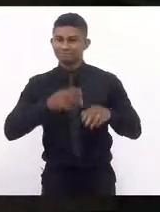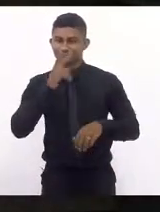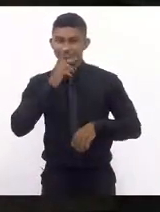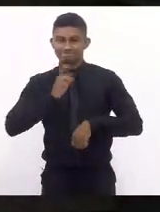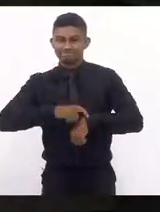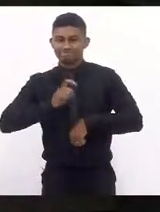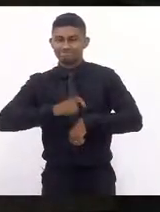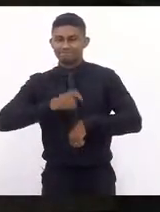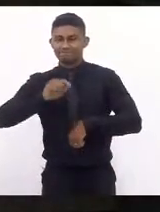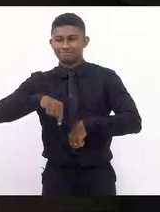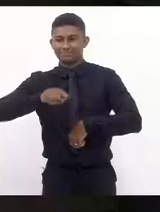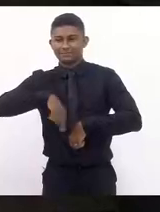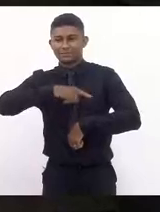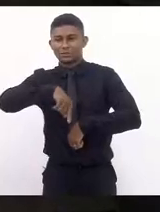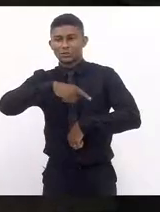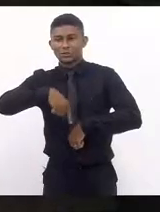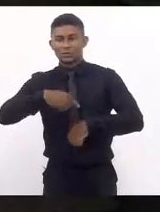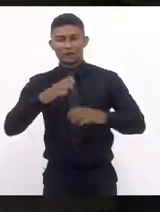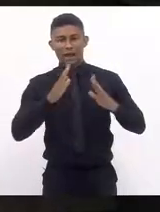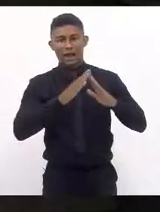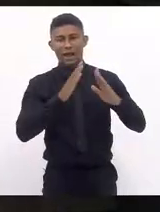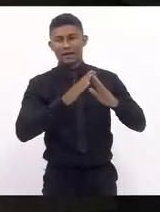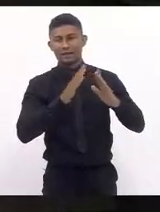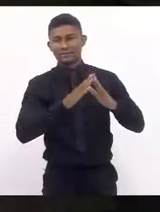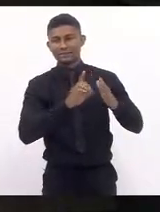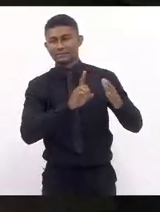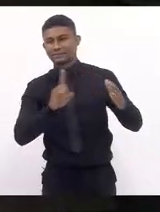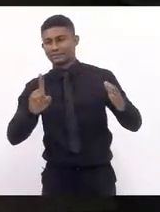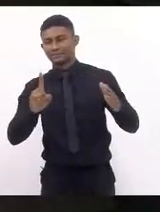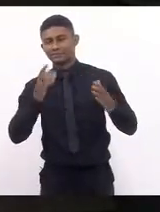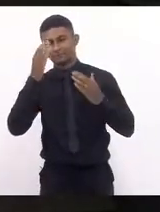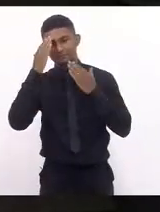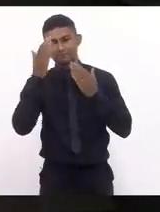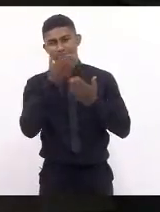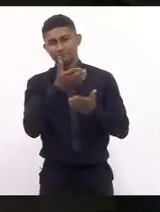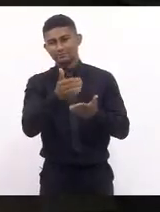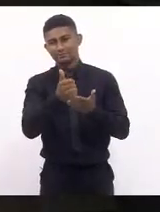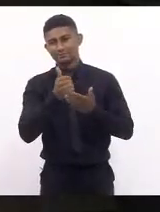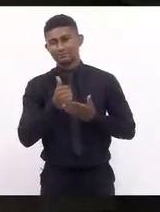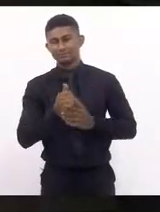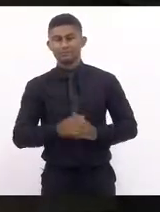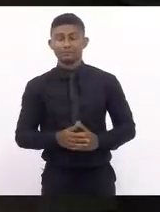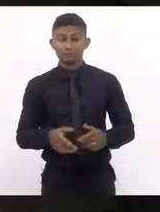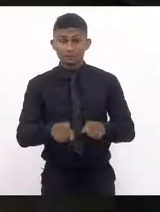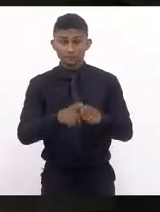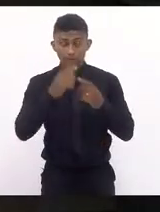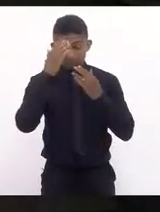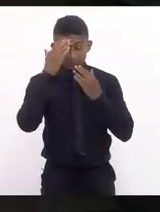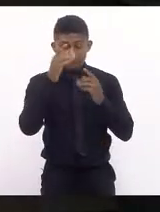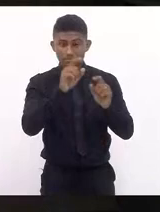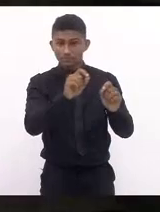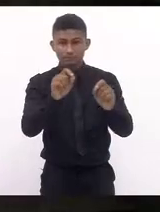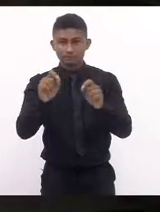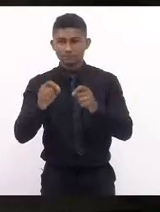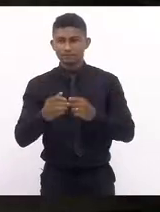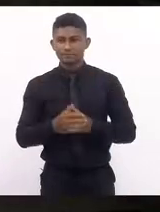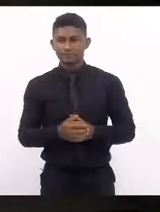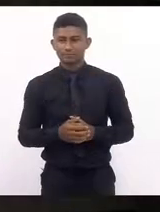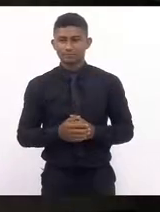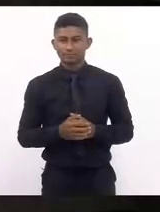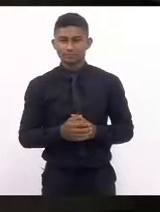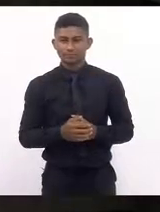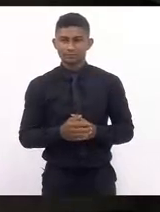muito tempo né fora de casa então agradeço a você pelo apoio de sempre meu amor quero agradecer o carinho é área e